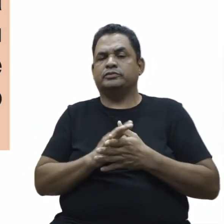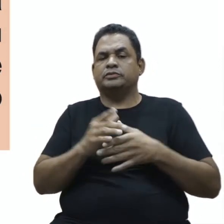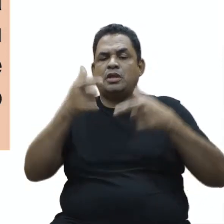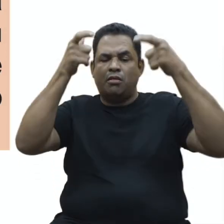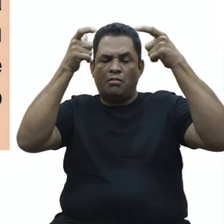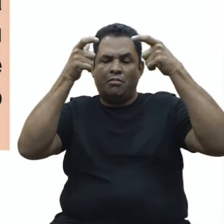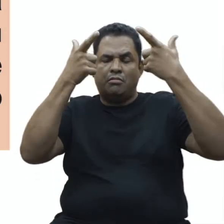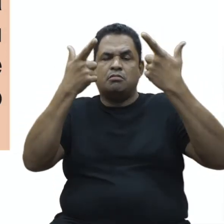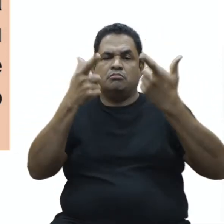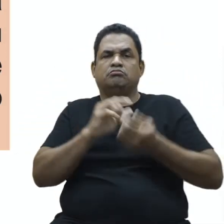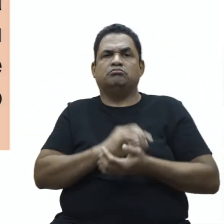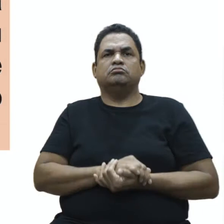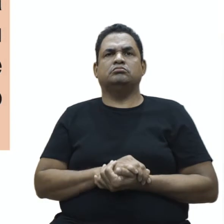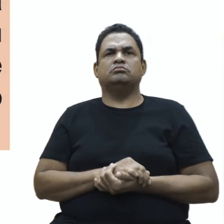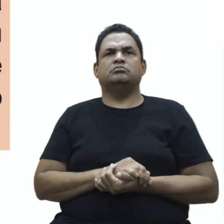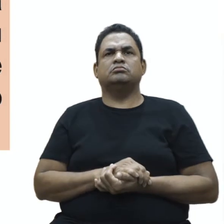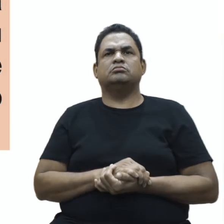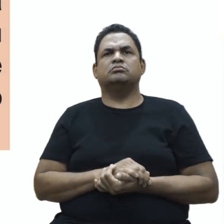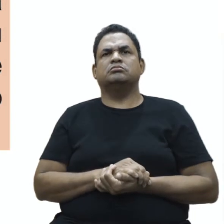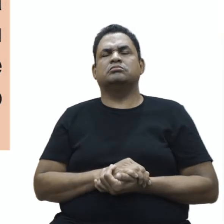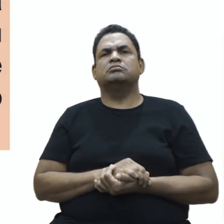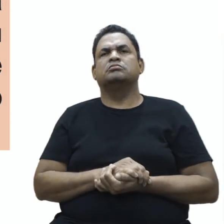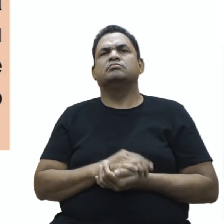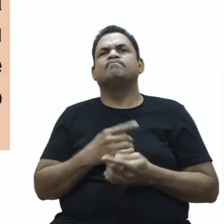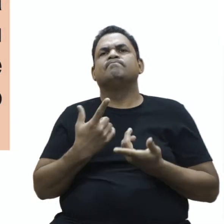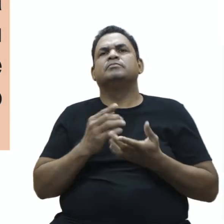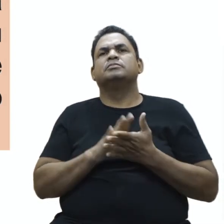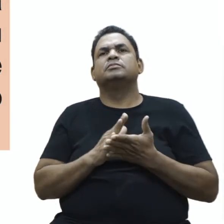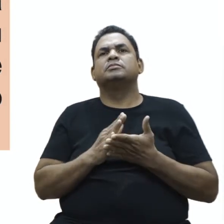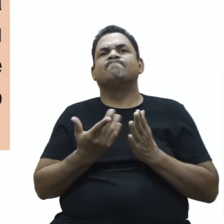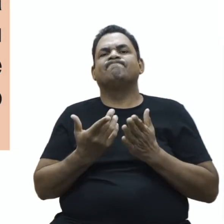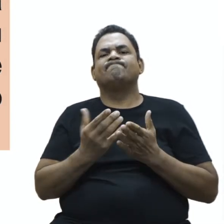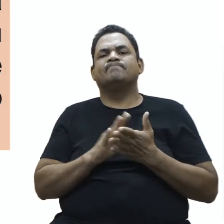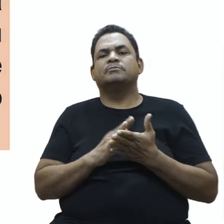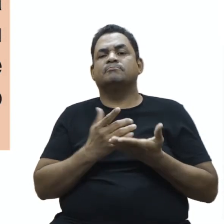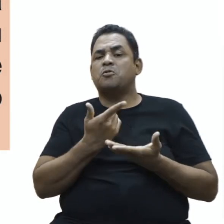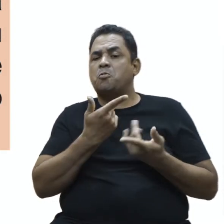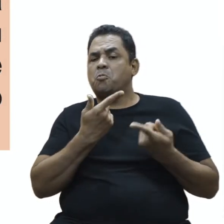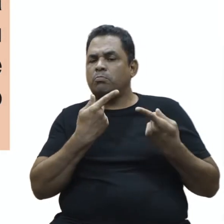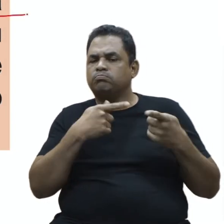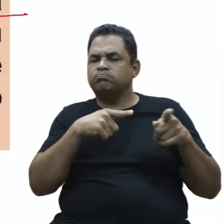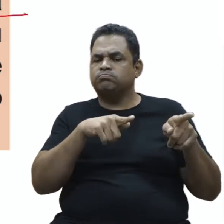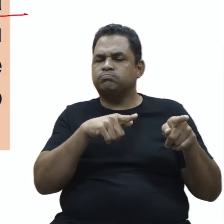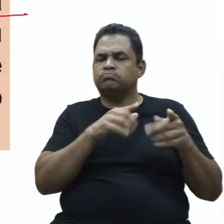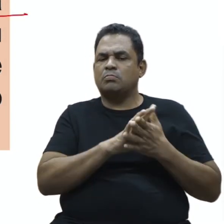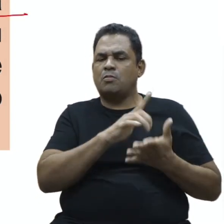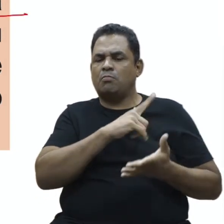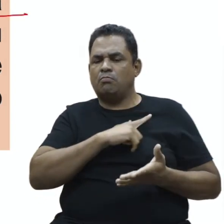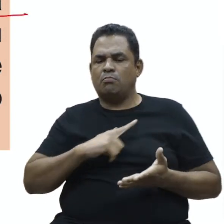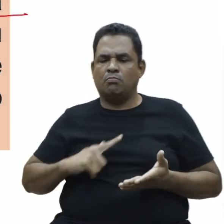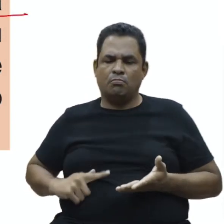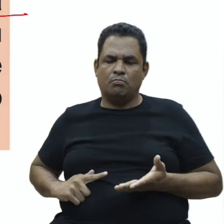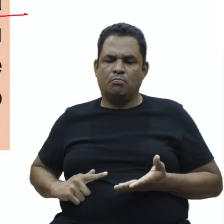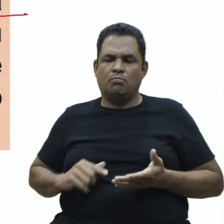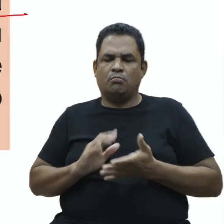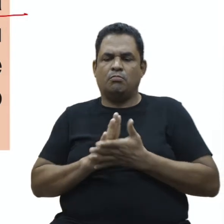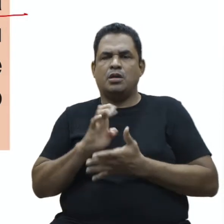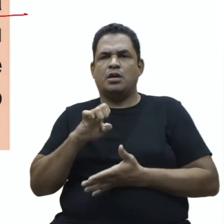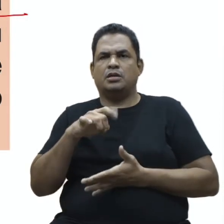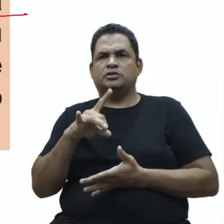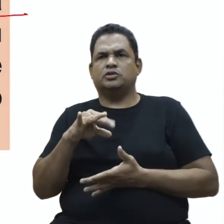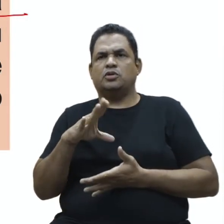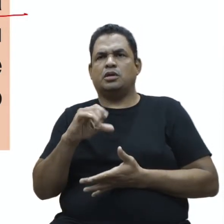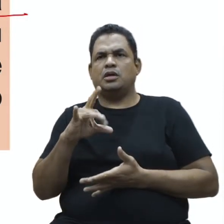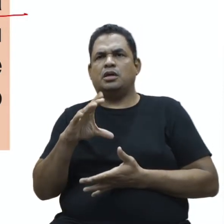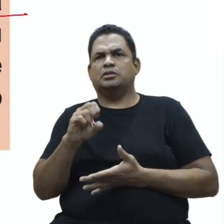alternativa à monarquia. Ou seja, ela se manifesta da rejeição aos governos aristocráticos, que seria